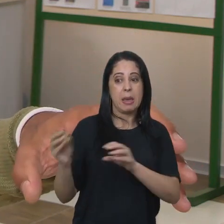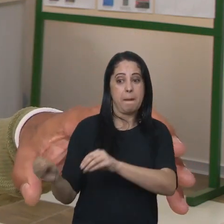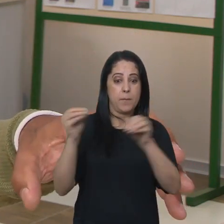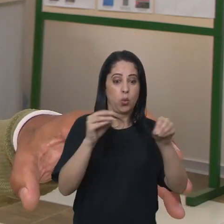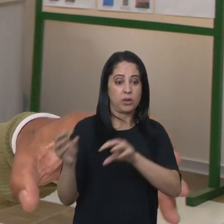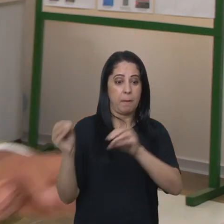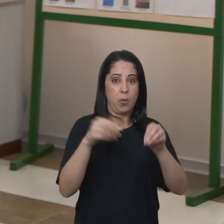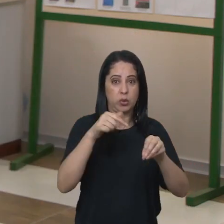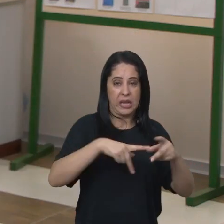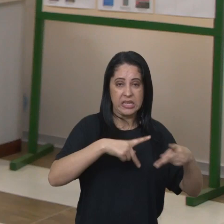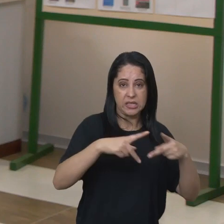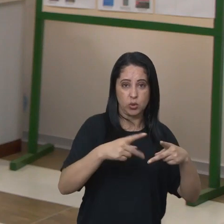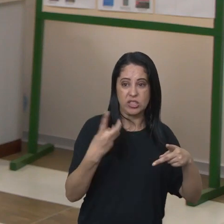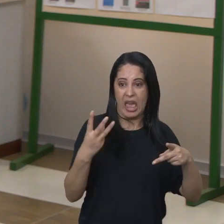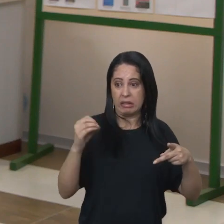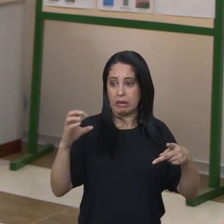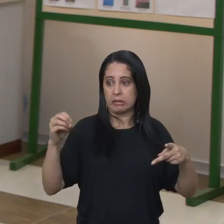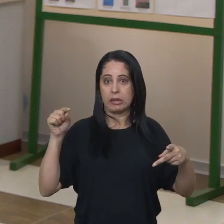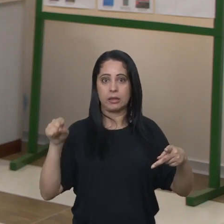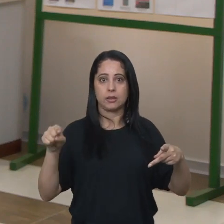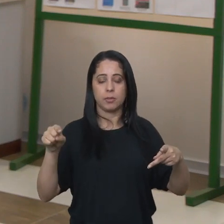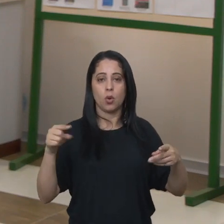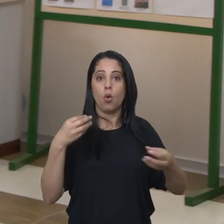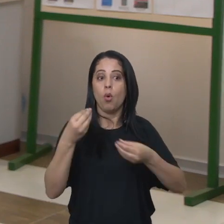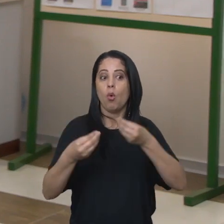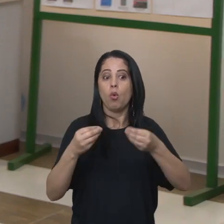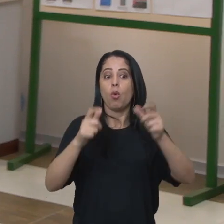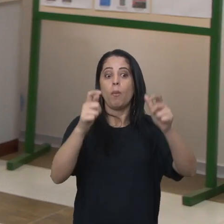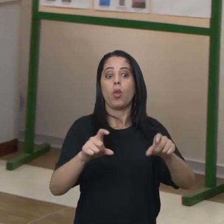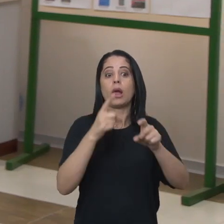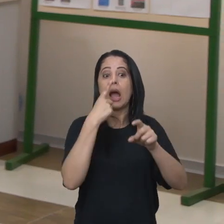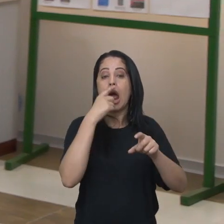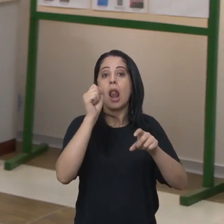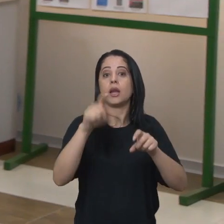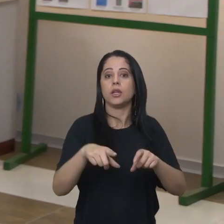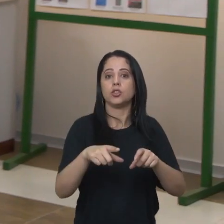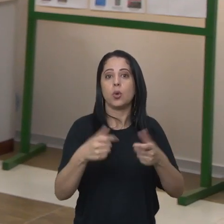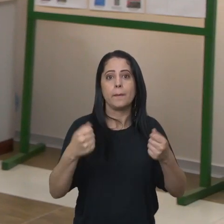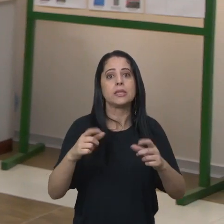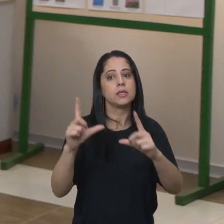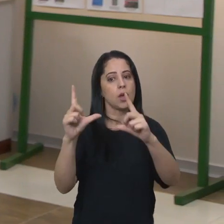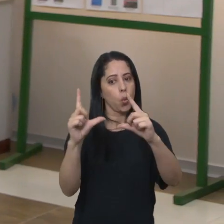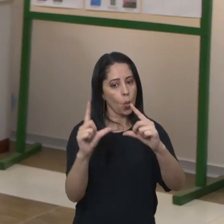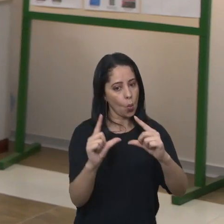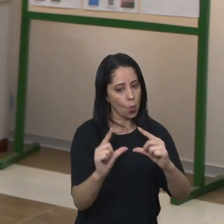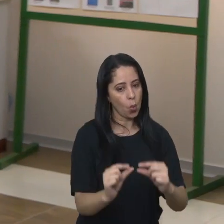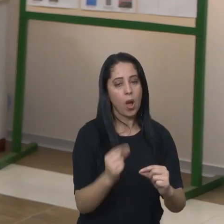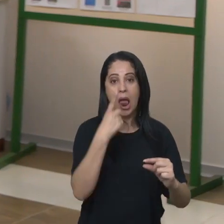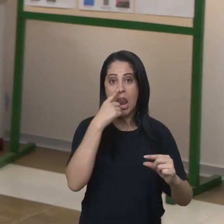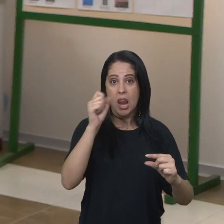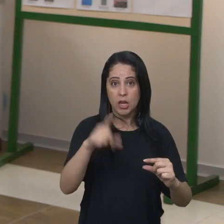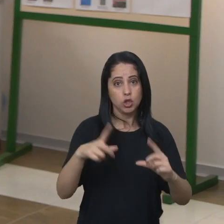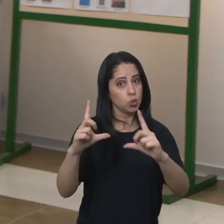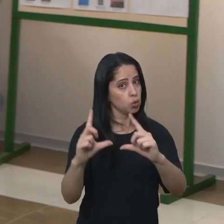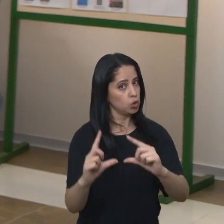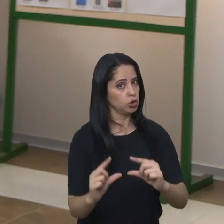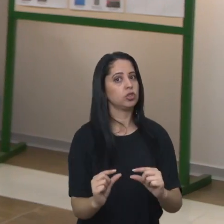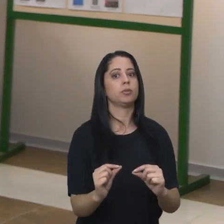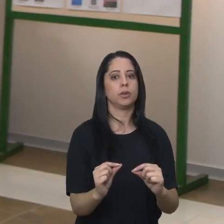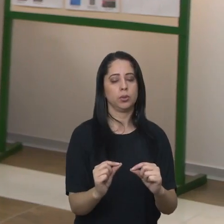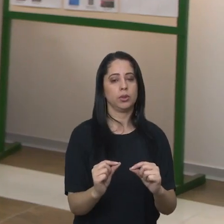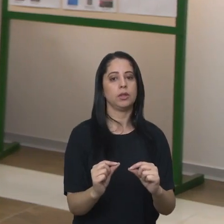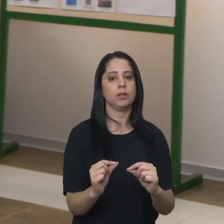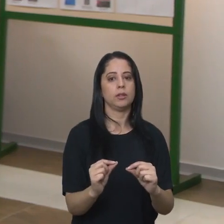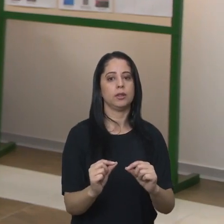mil pessoas que vêm para São José dos Campos, não tem capacidade. Então a gente tem o que fazer com isso? E como que a gente reduz,